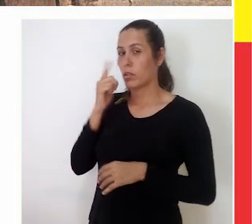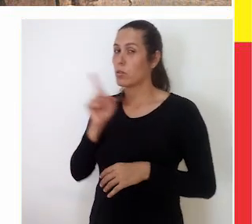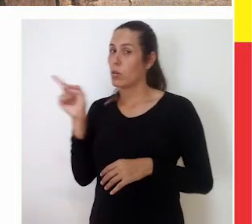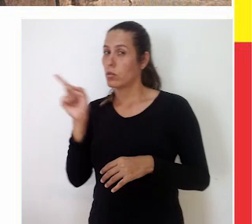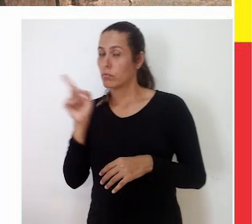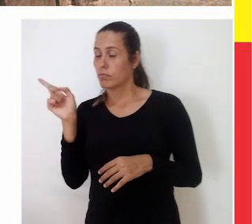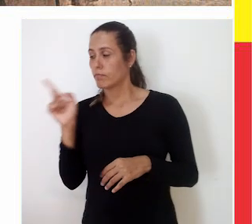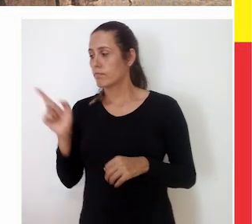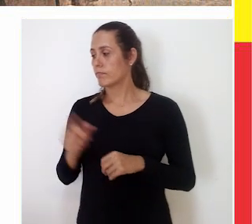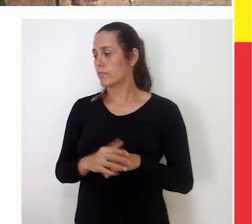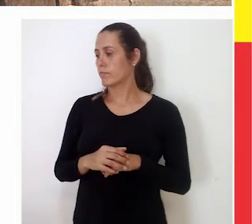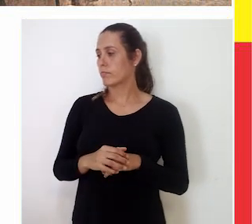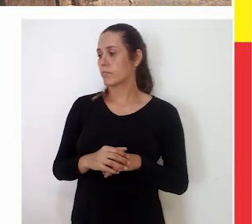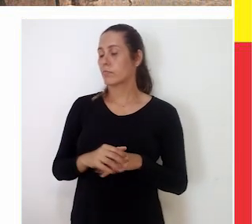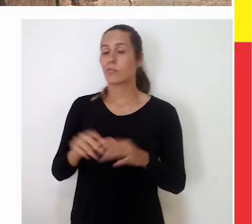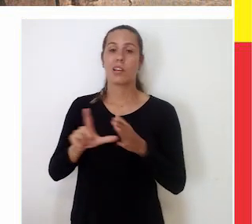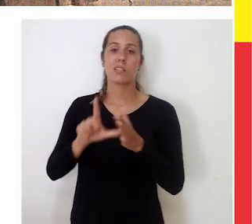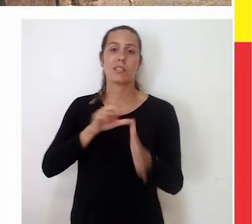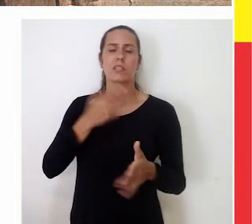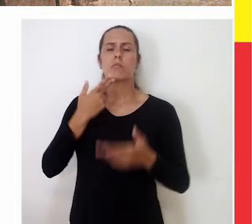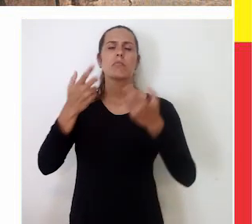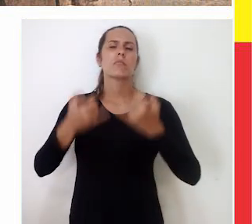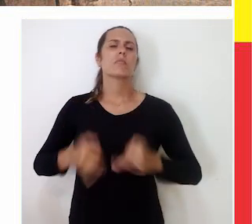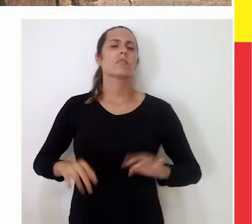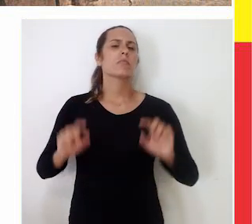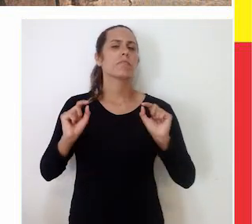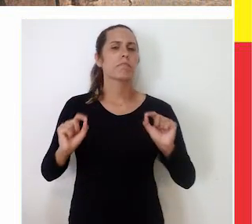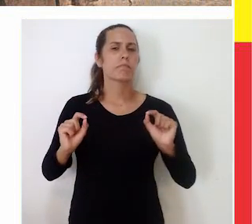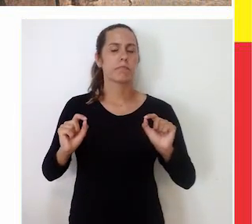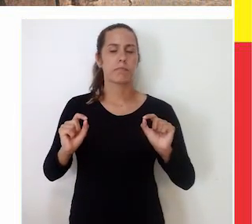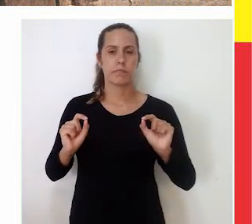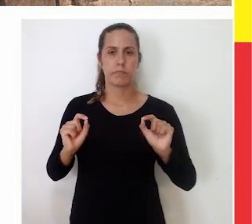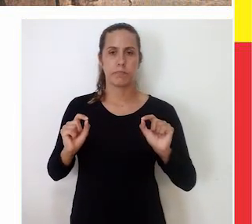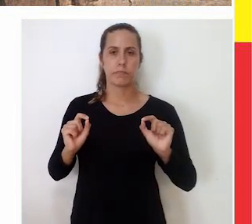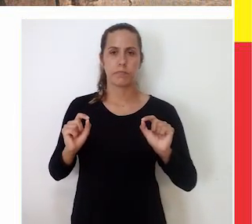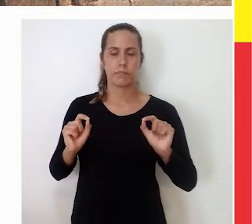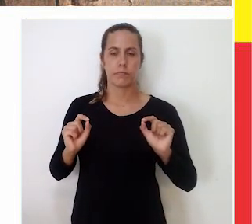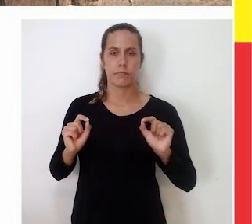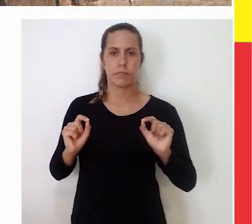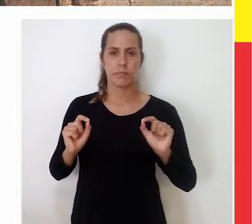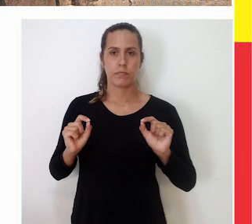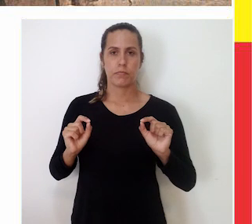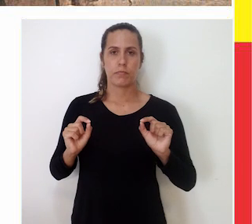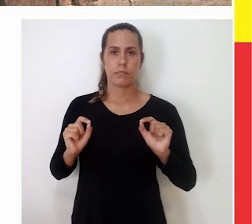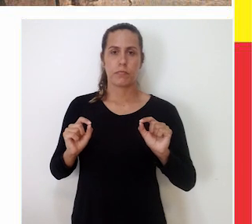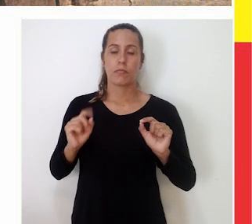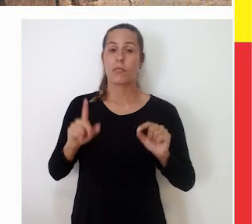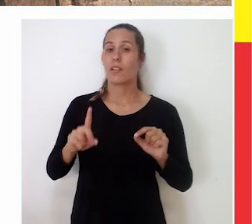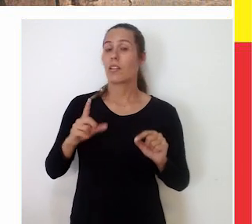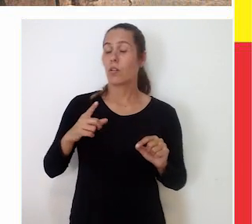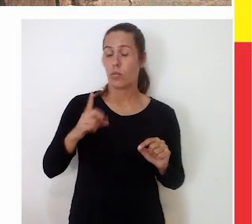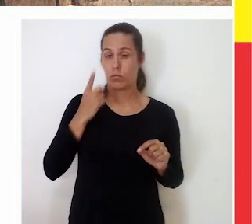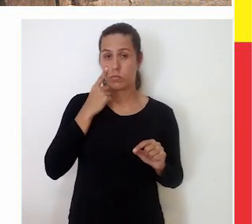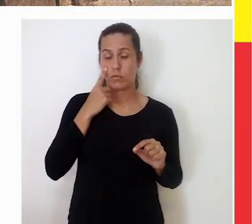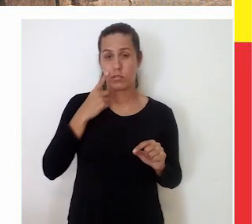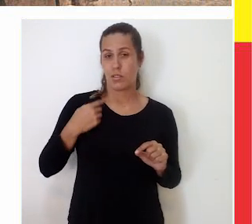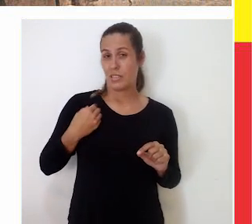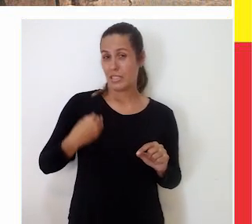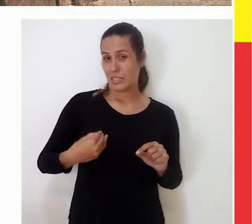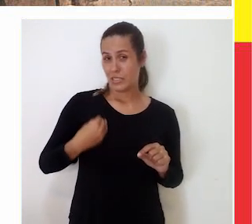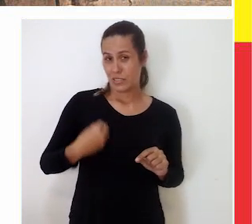isso. Mas antes, Dantas quer dizer o seguinte para vocês, que existe, beleza,